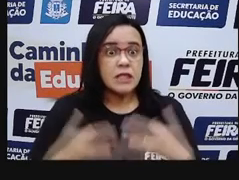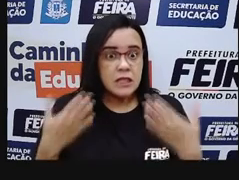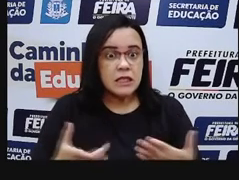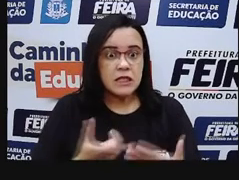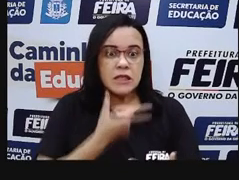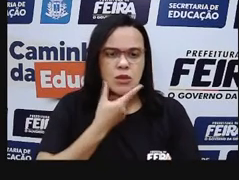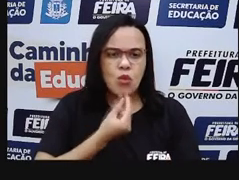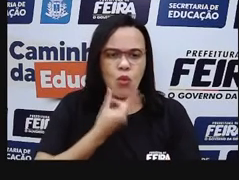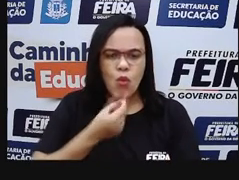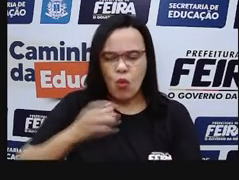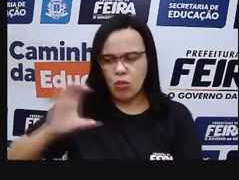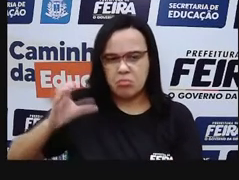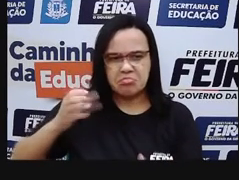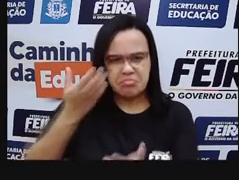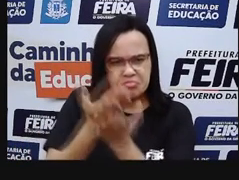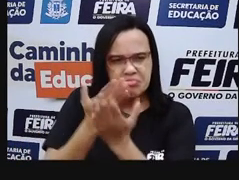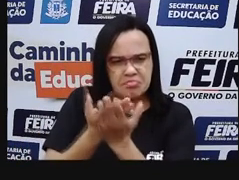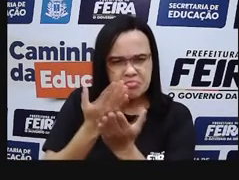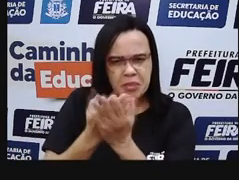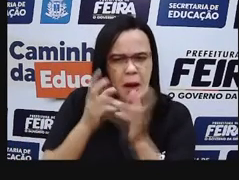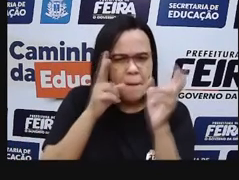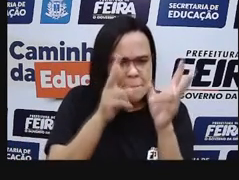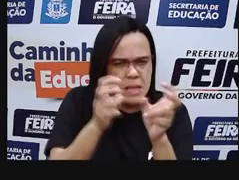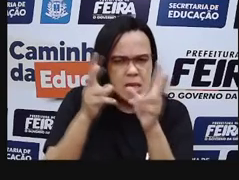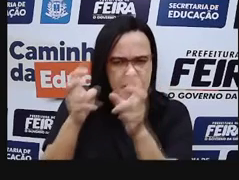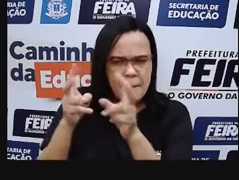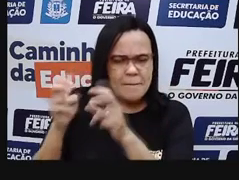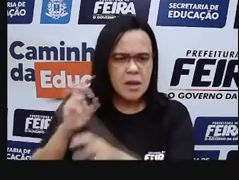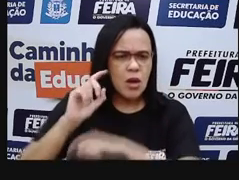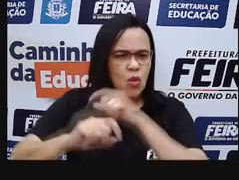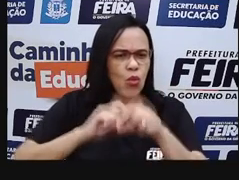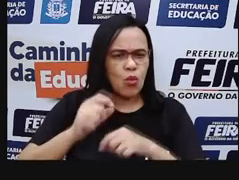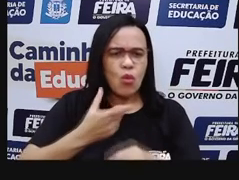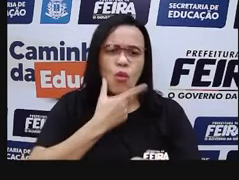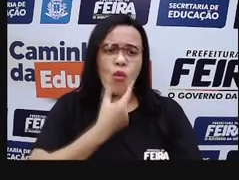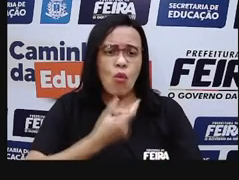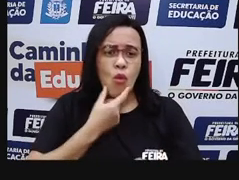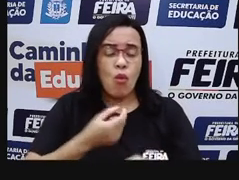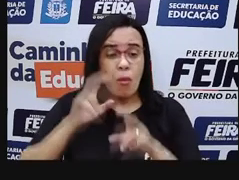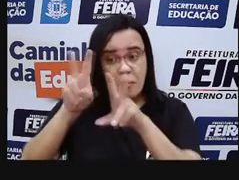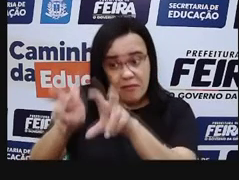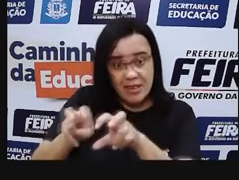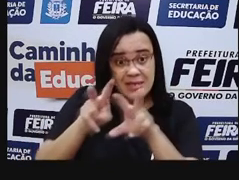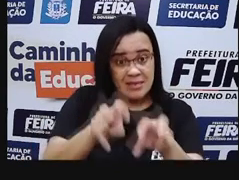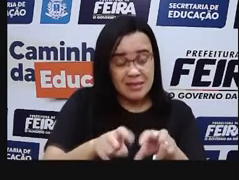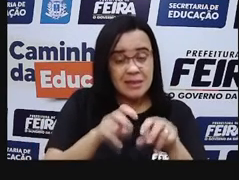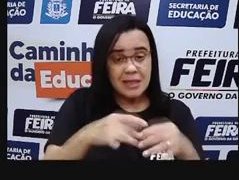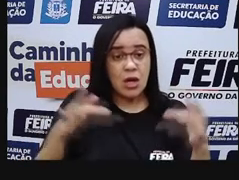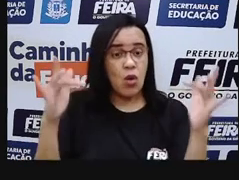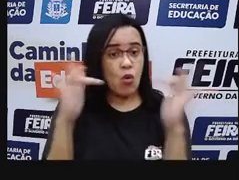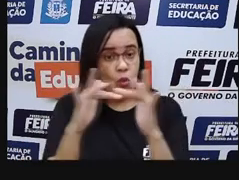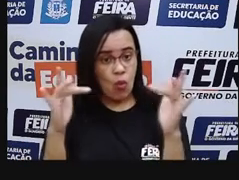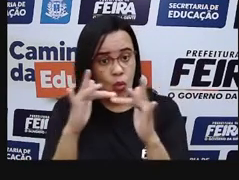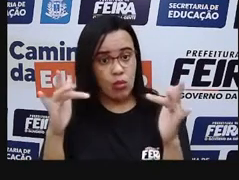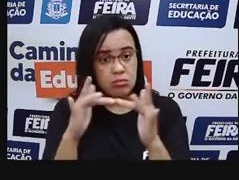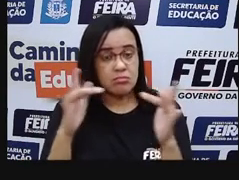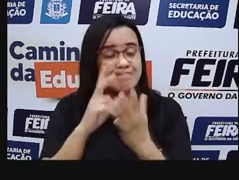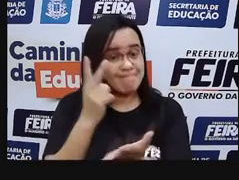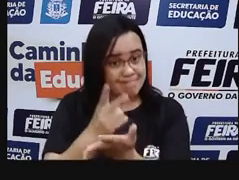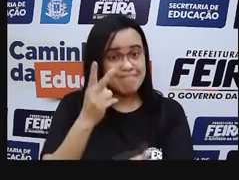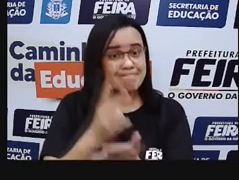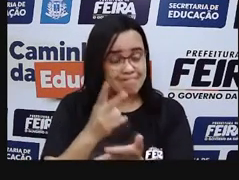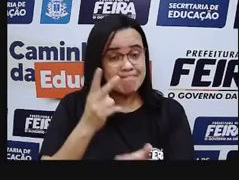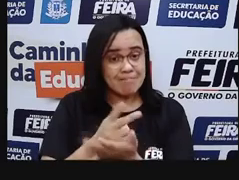vem o dia dos populares e assim que esses fazendeiros que ter um contato com essas vacas com esses é